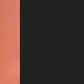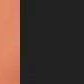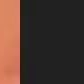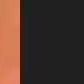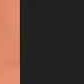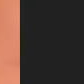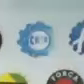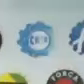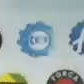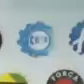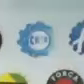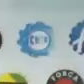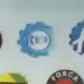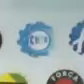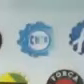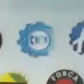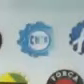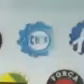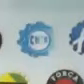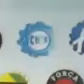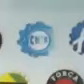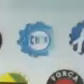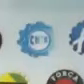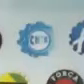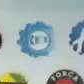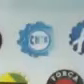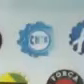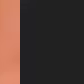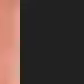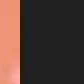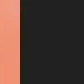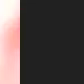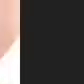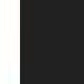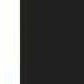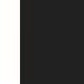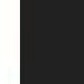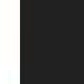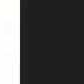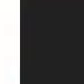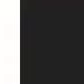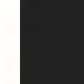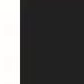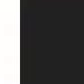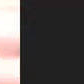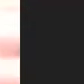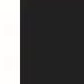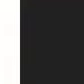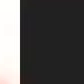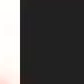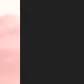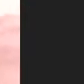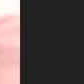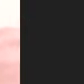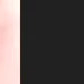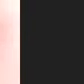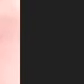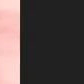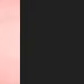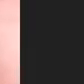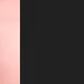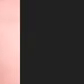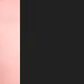novo. Tá bom. Para mostrar aqui para vocês uma imagem que já foi vinculada nas nossas mídias. Não tirar o óculos, não, porque o óculos está